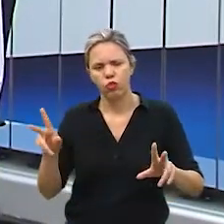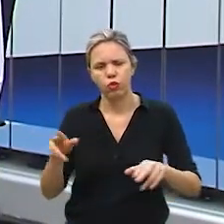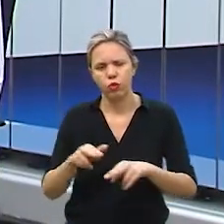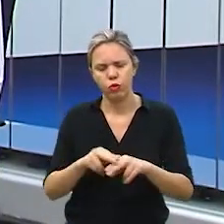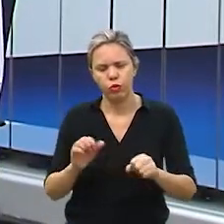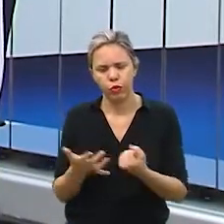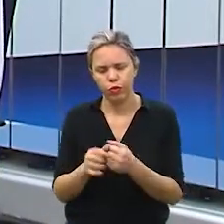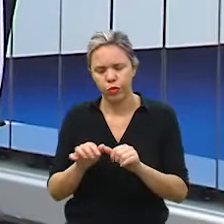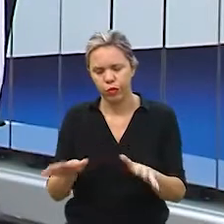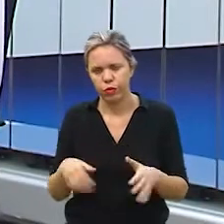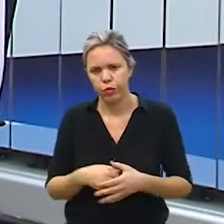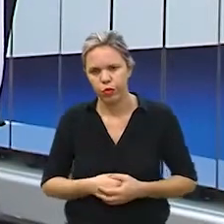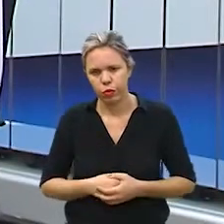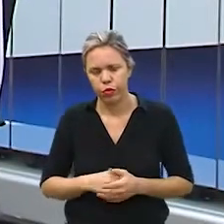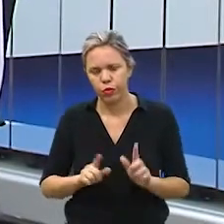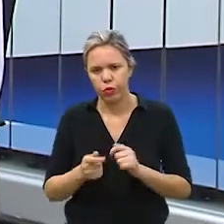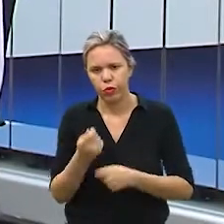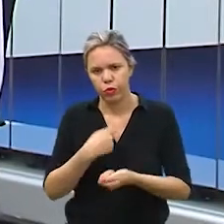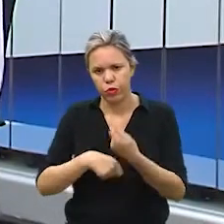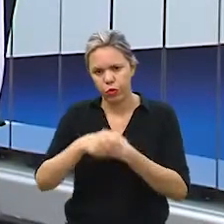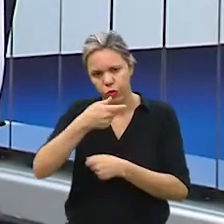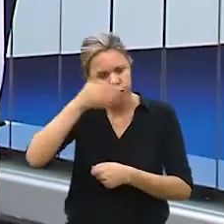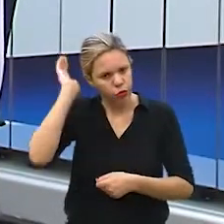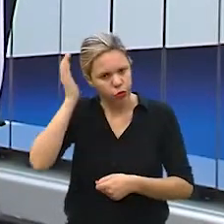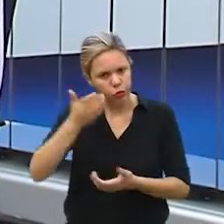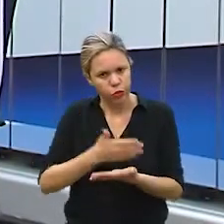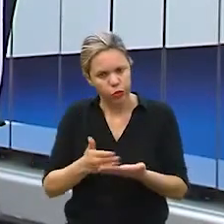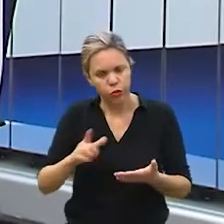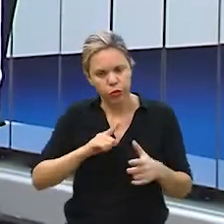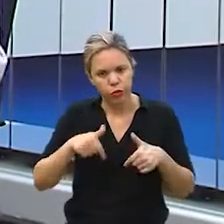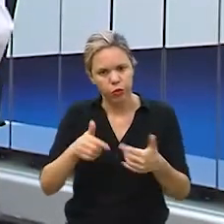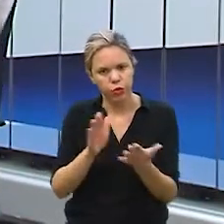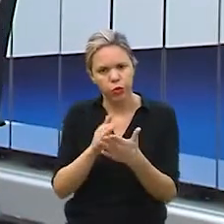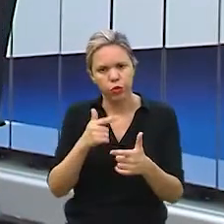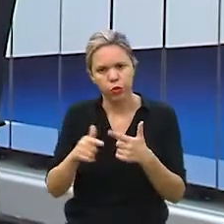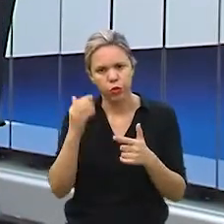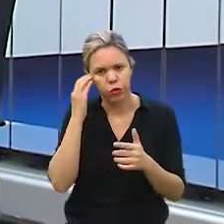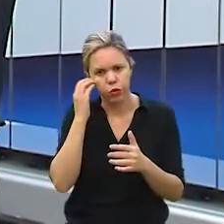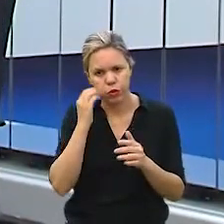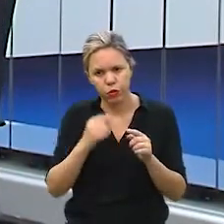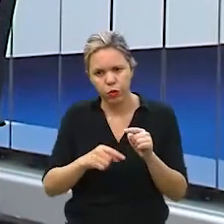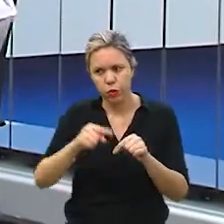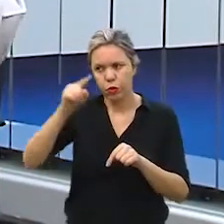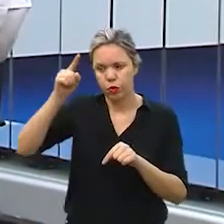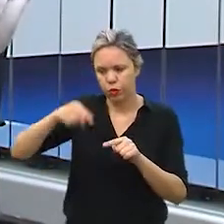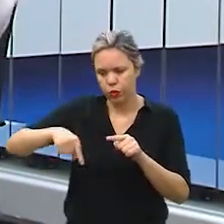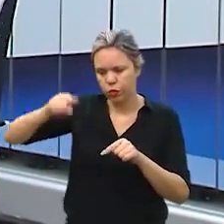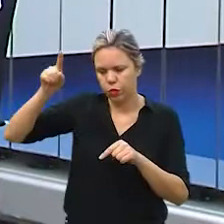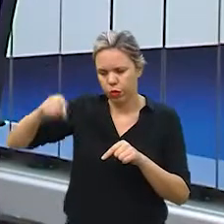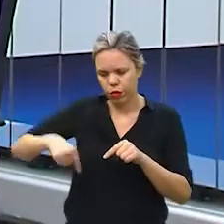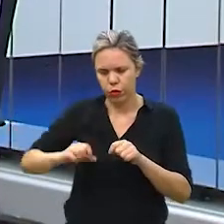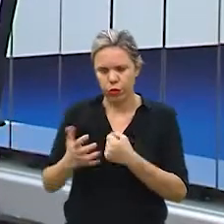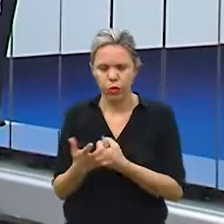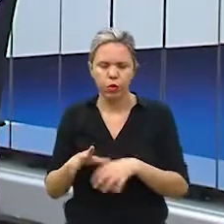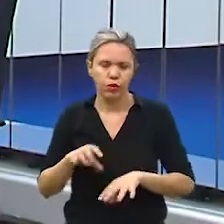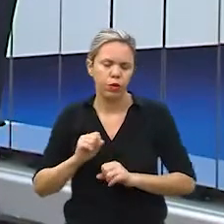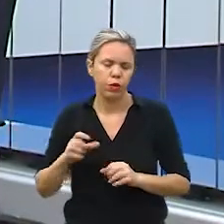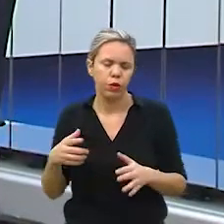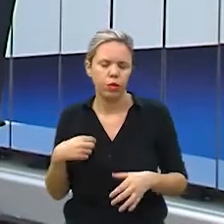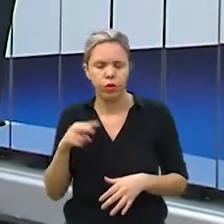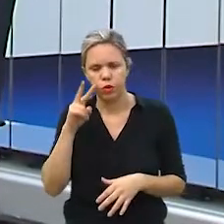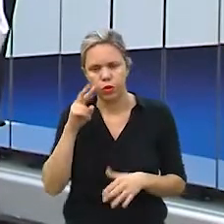da pandemia, né? A gestão do Dário Saad já começou tendo que enfrentar pico de casos de Covid-19, aí a gente